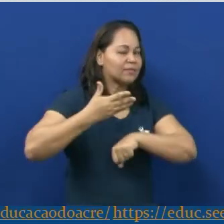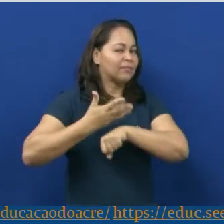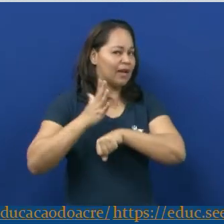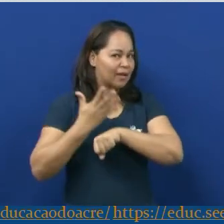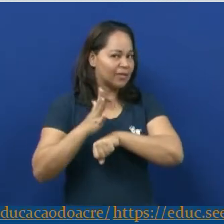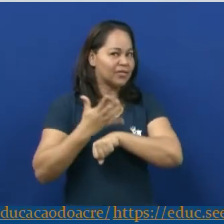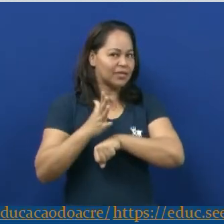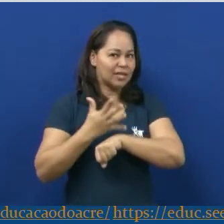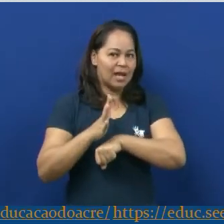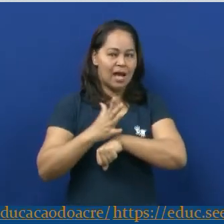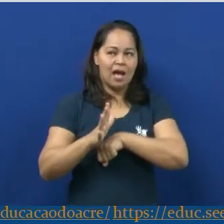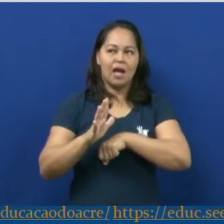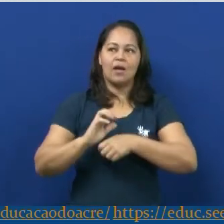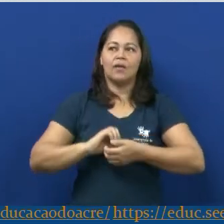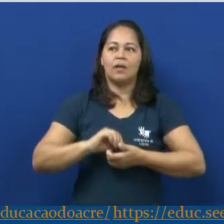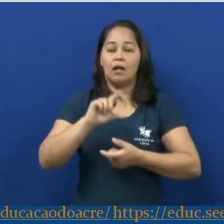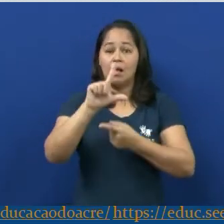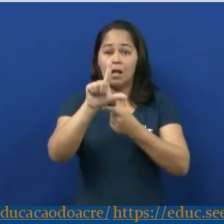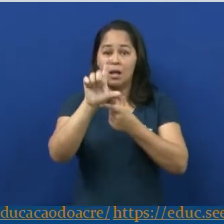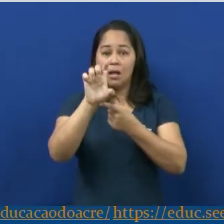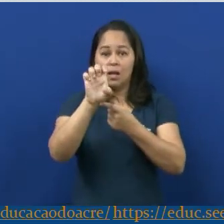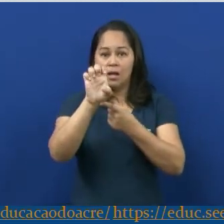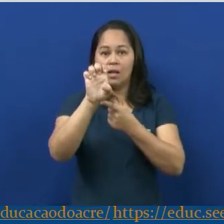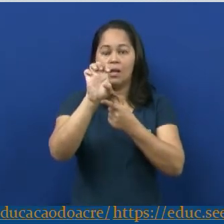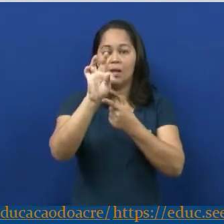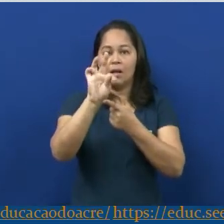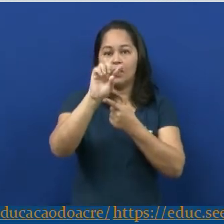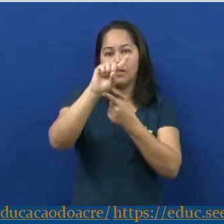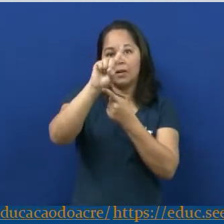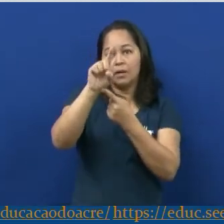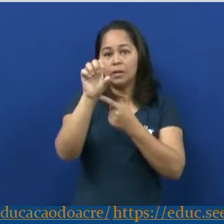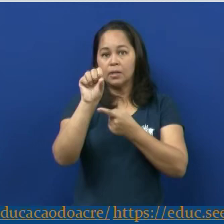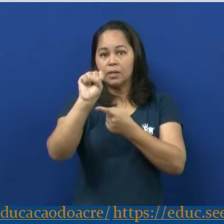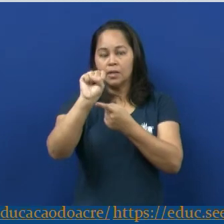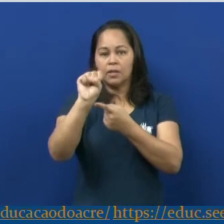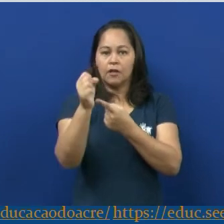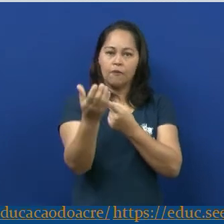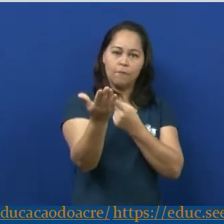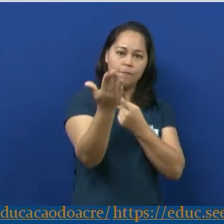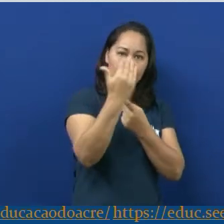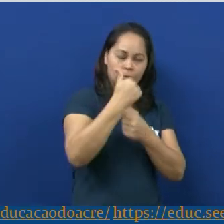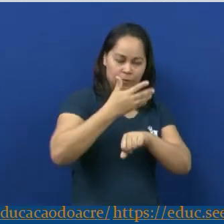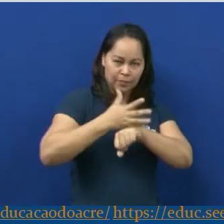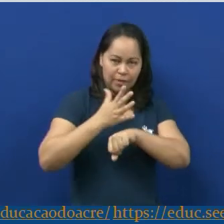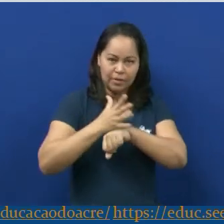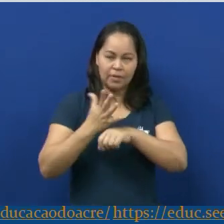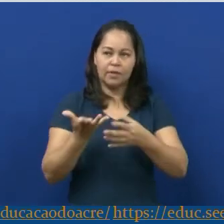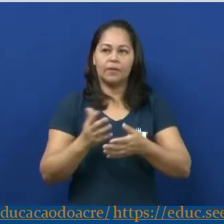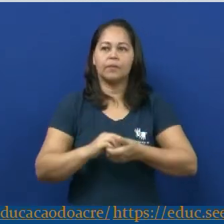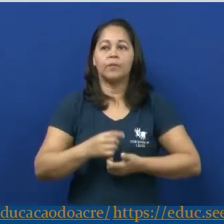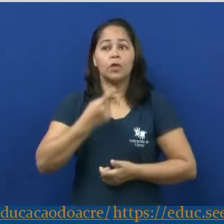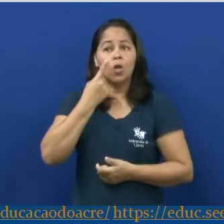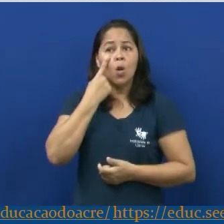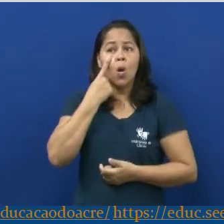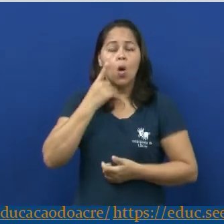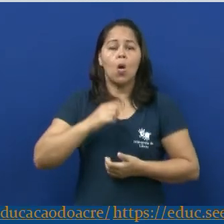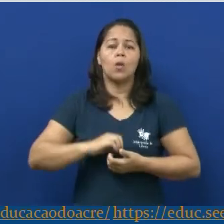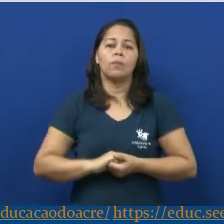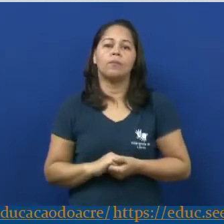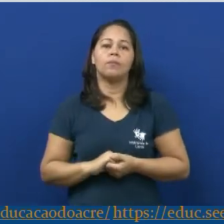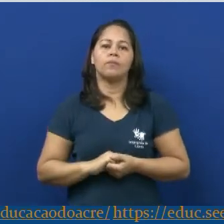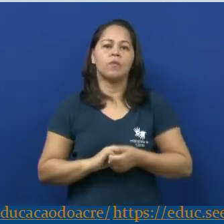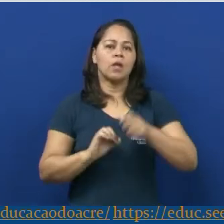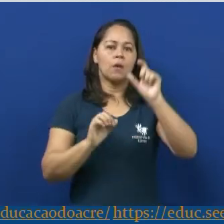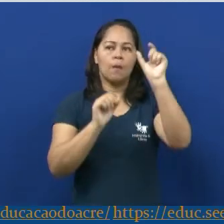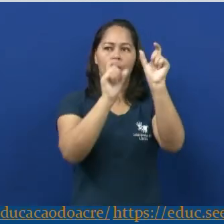nós vamos montar aquela primeira frase ali com aquelas indicações de palavras i listen